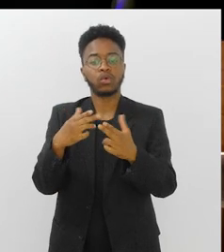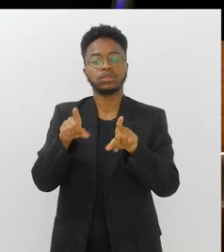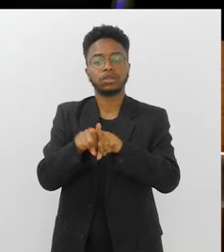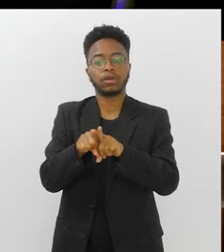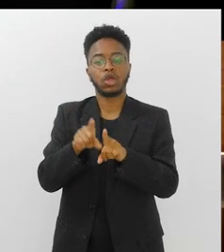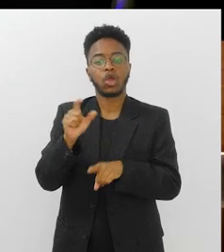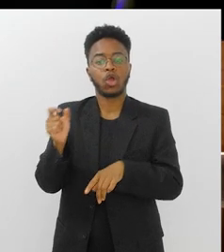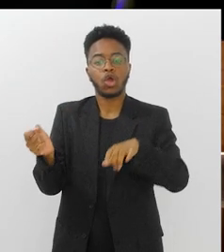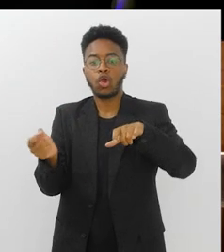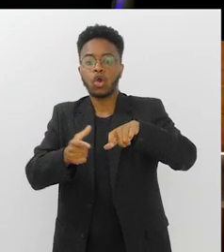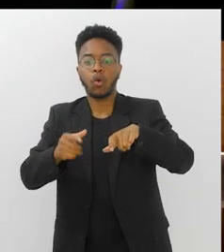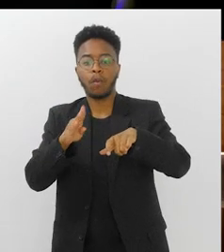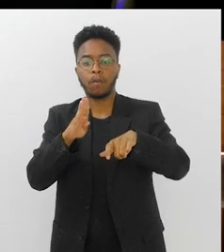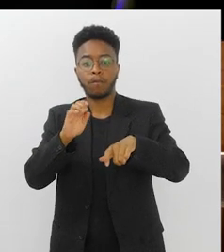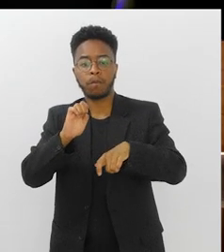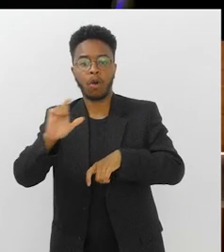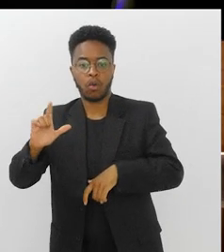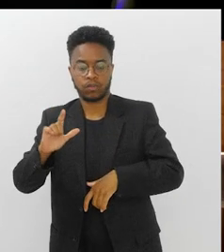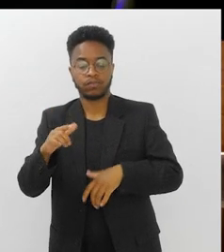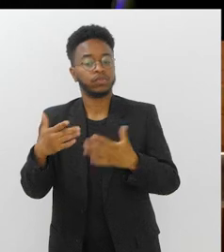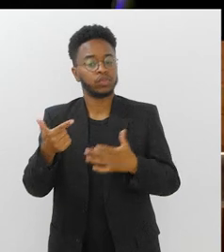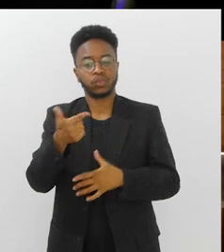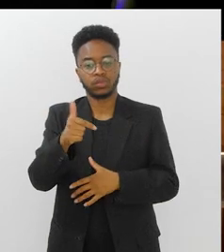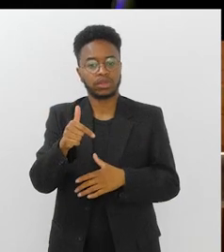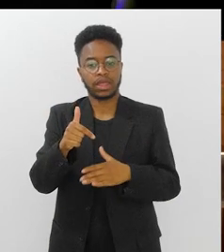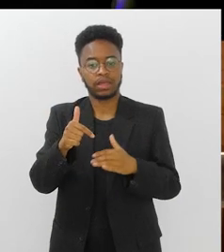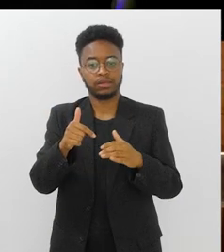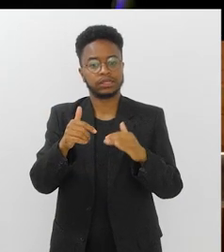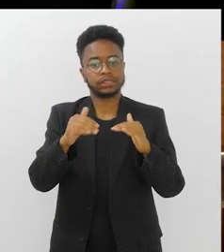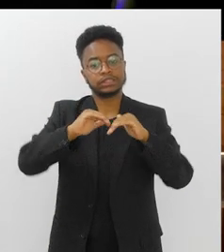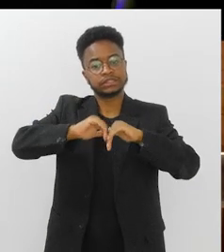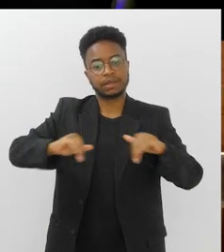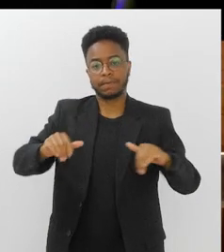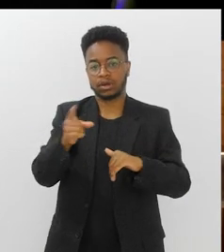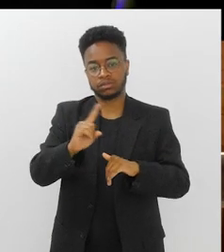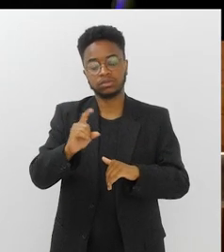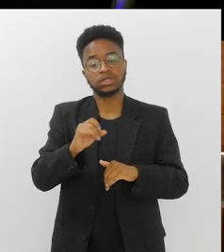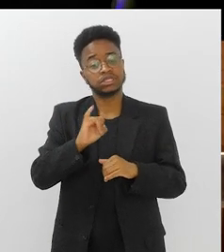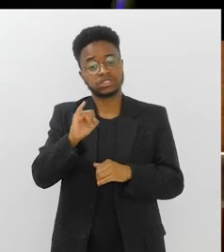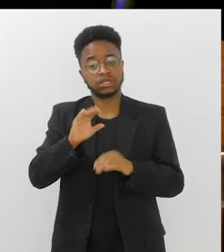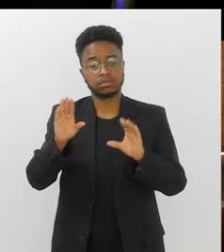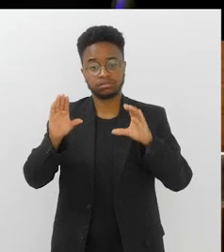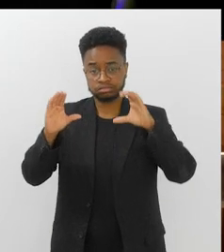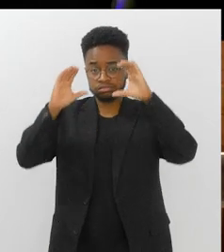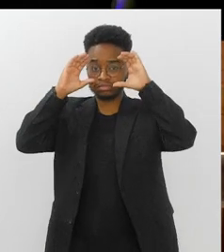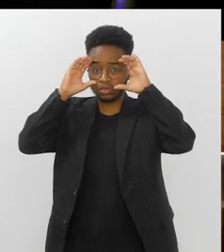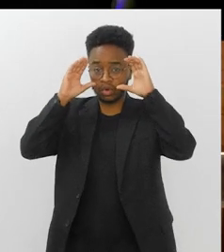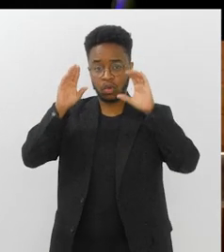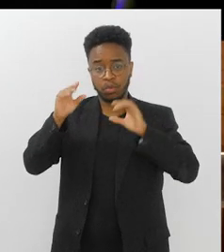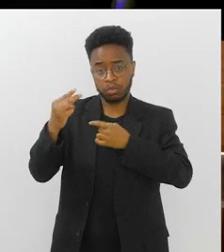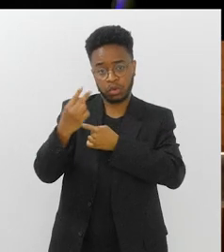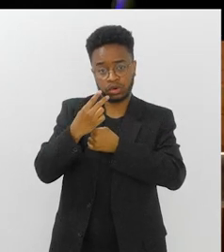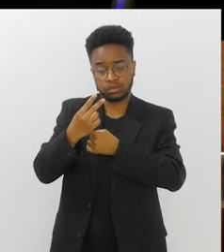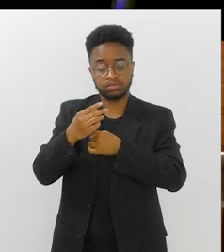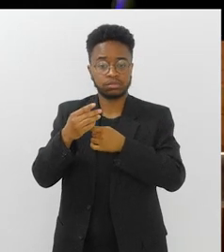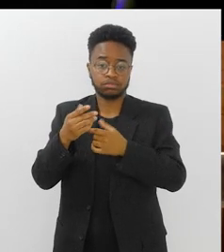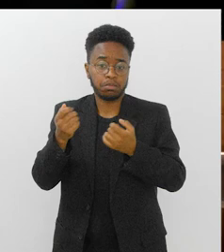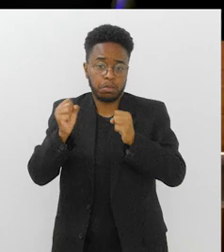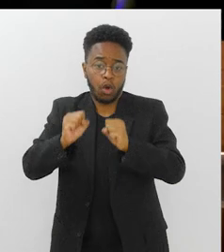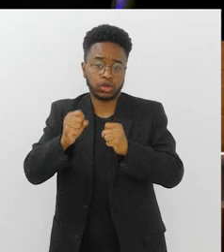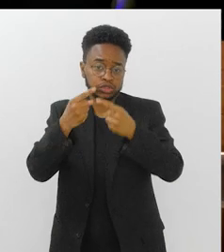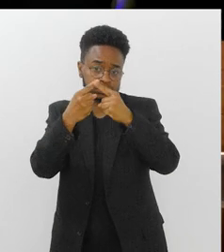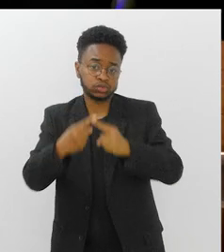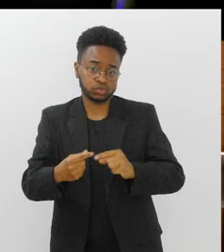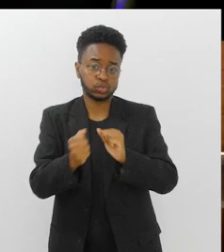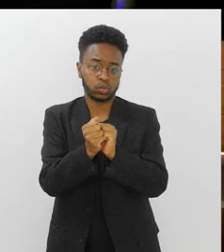diferença de categorias basta né se você é B1 B2 ou B3 basta que você coloque a proteção ocular e você